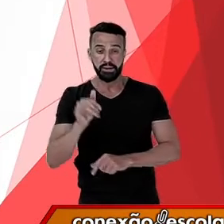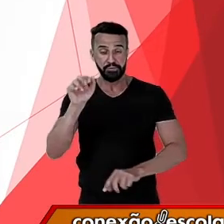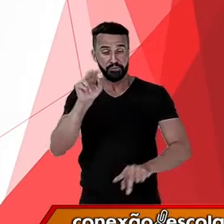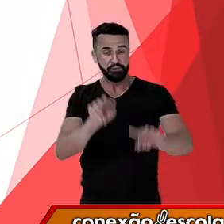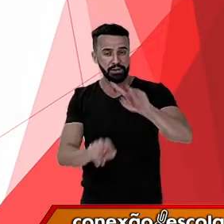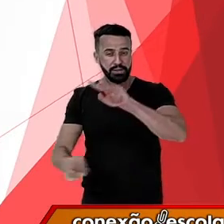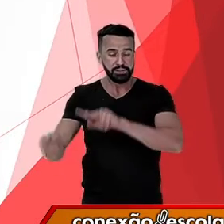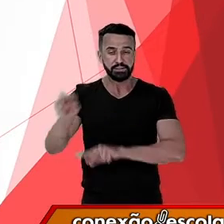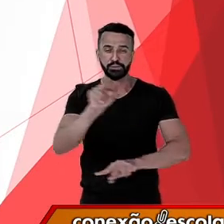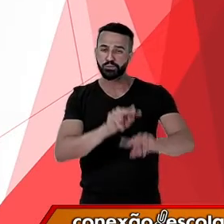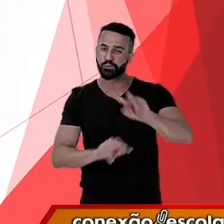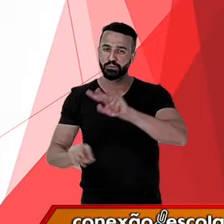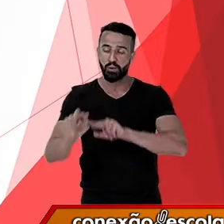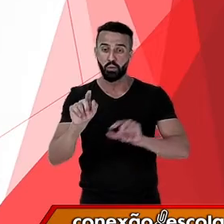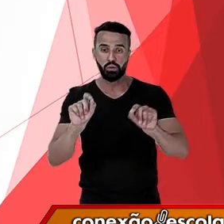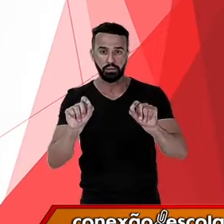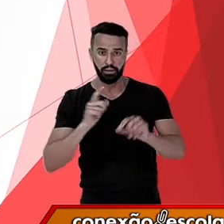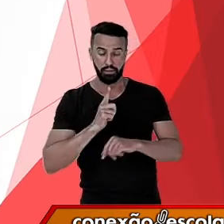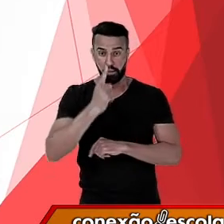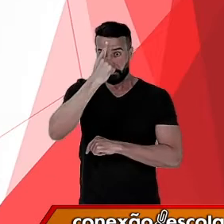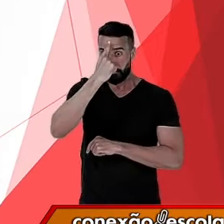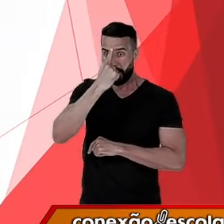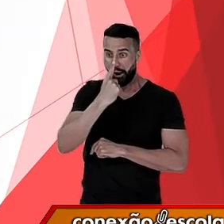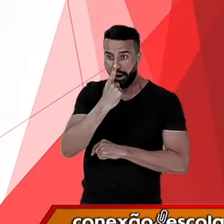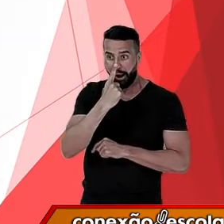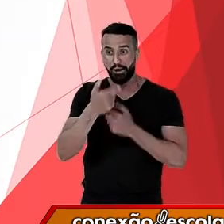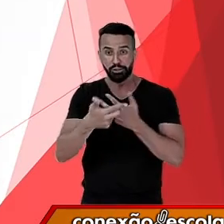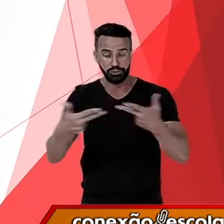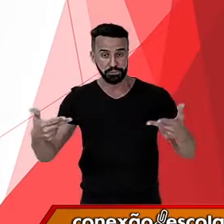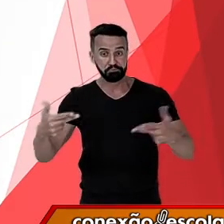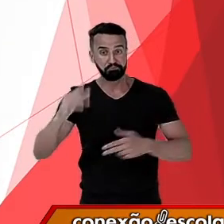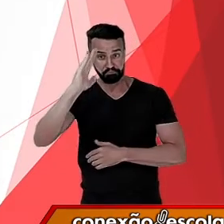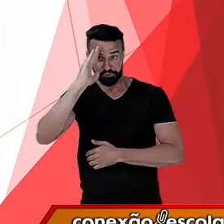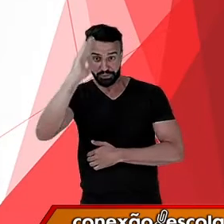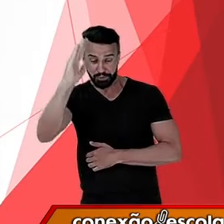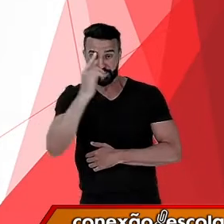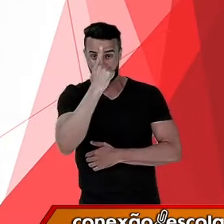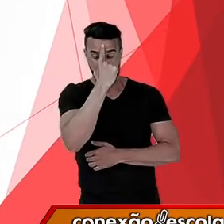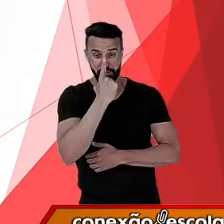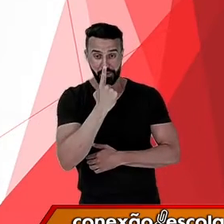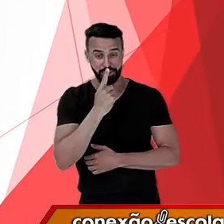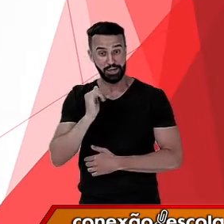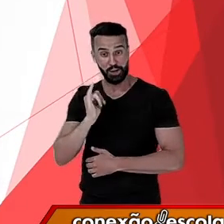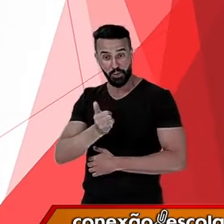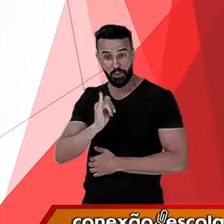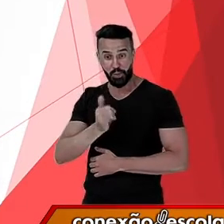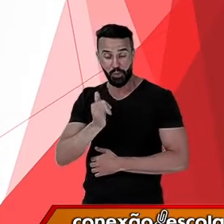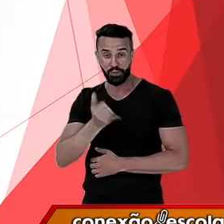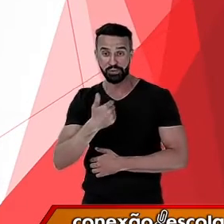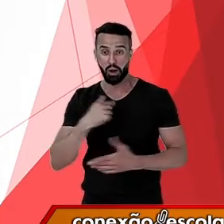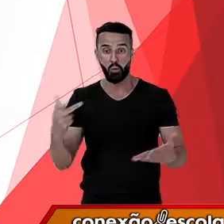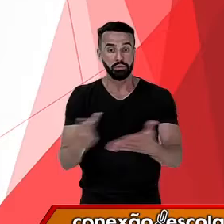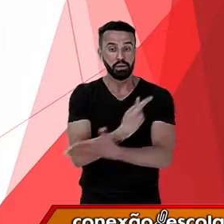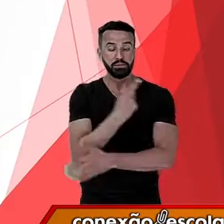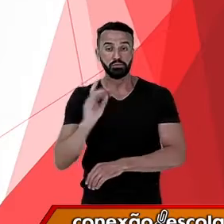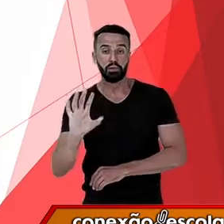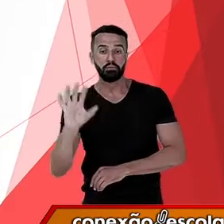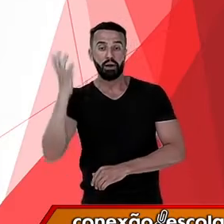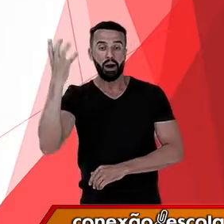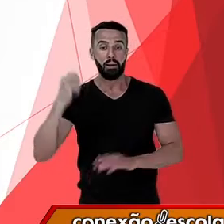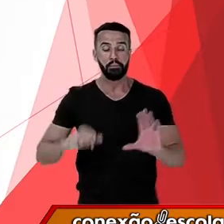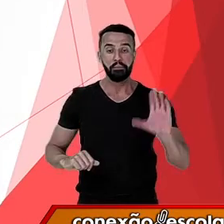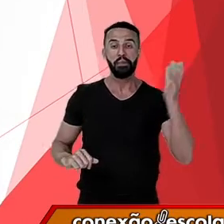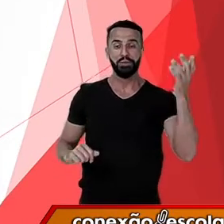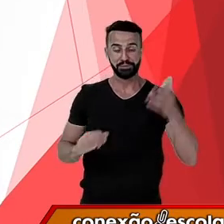há o predomínio da imagem, contando, portanto, os fatos. Vamos então ler